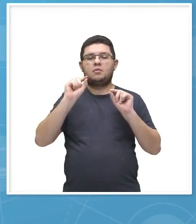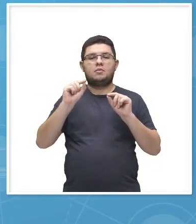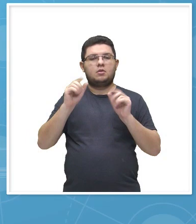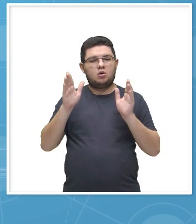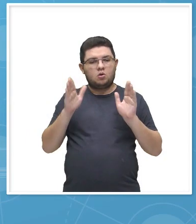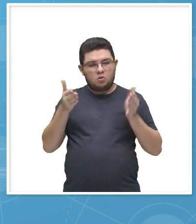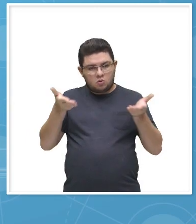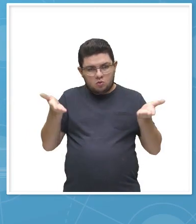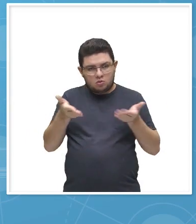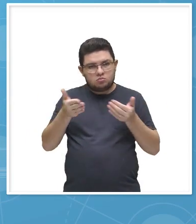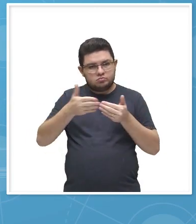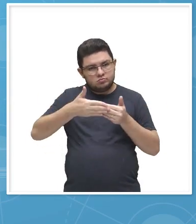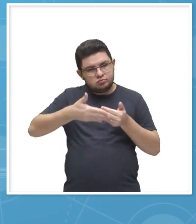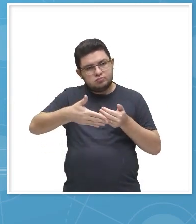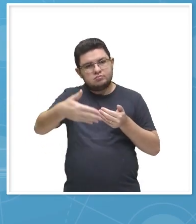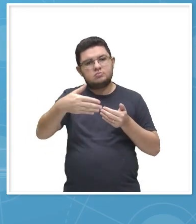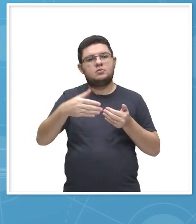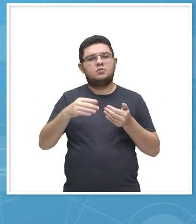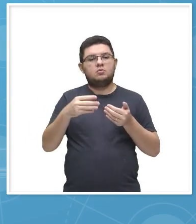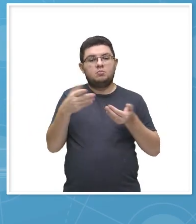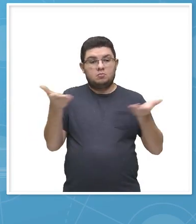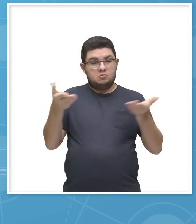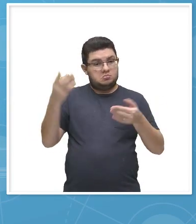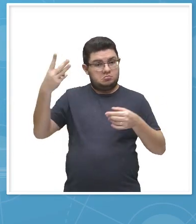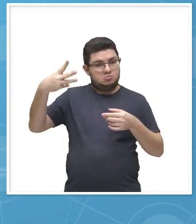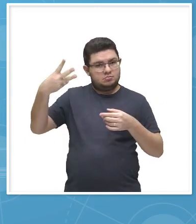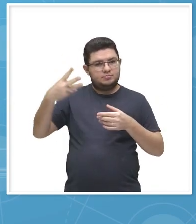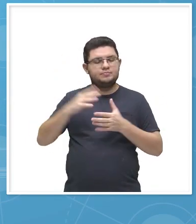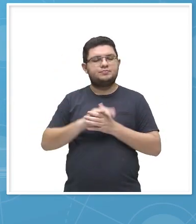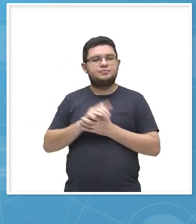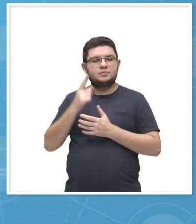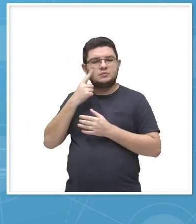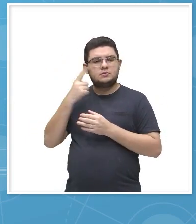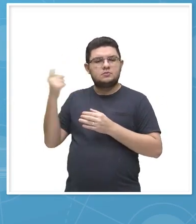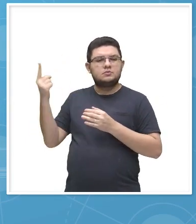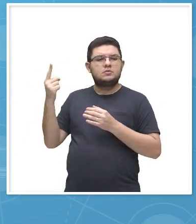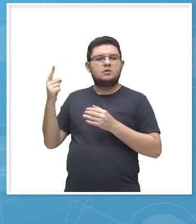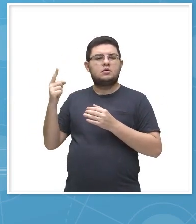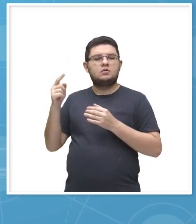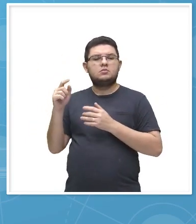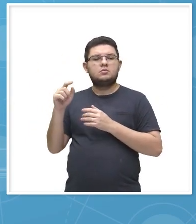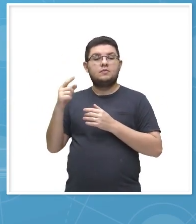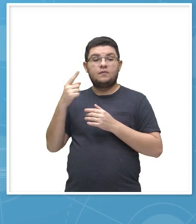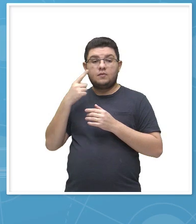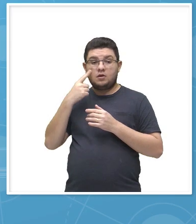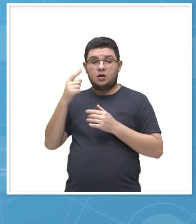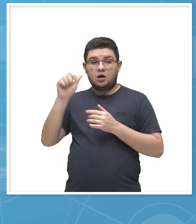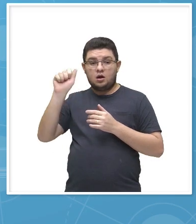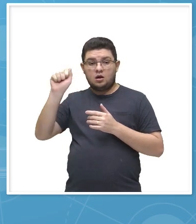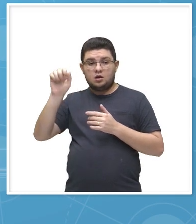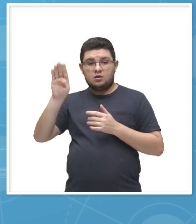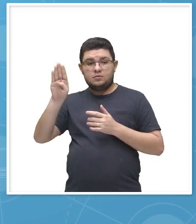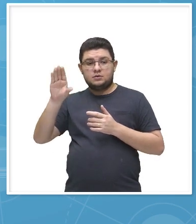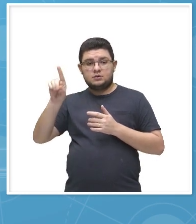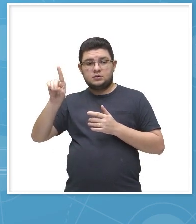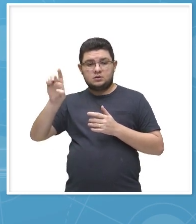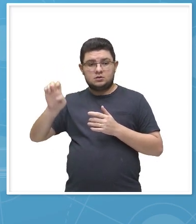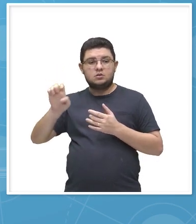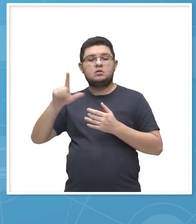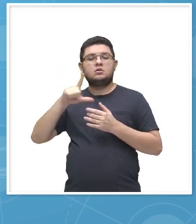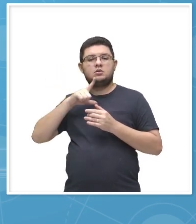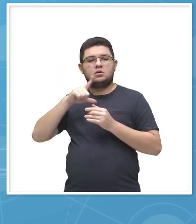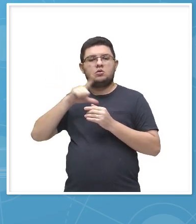I e nós temos aí enquanto a alternativa que completa corretamente as lacunas das sentenças a